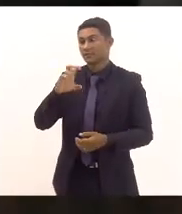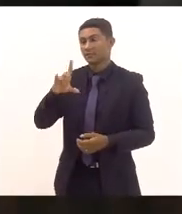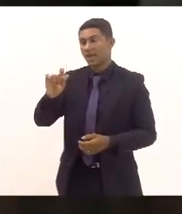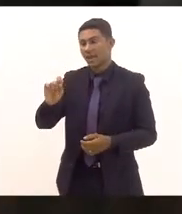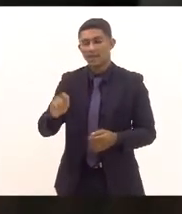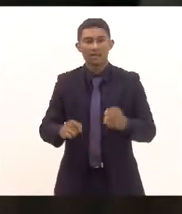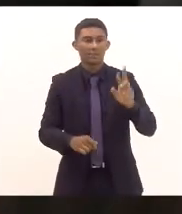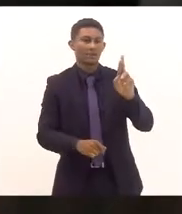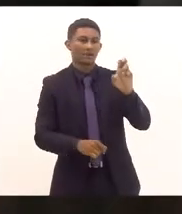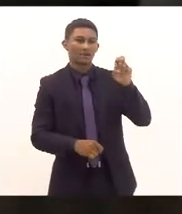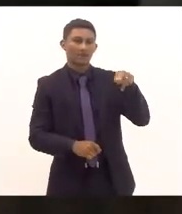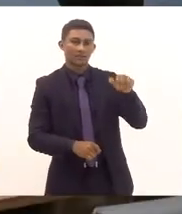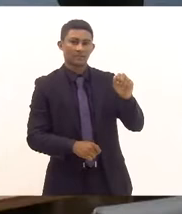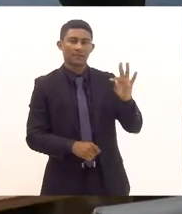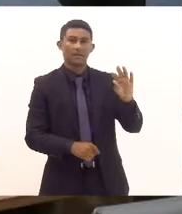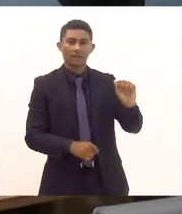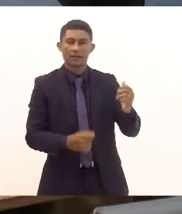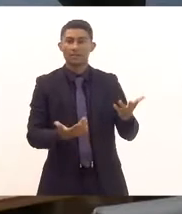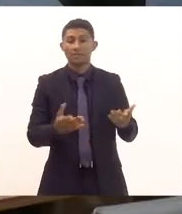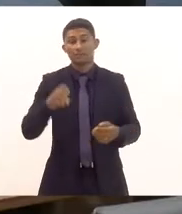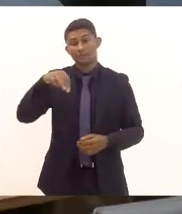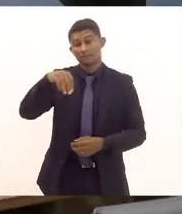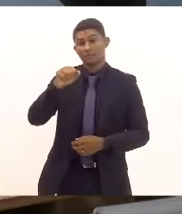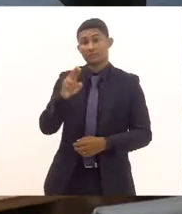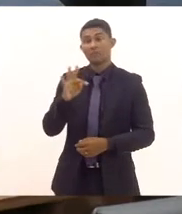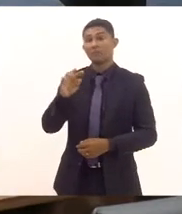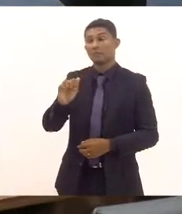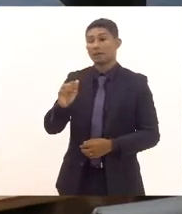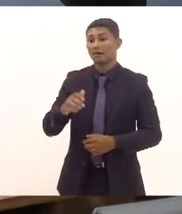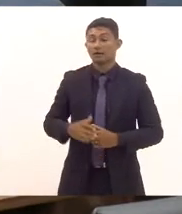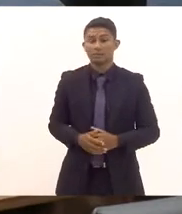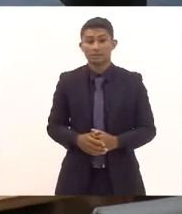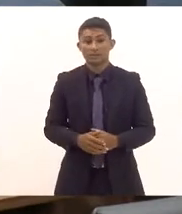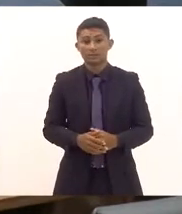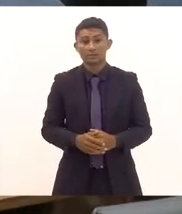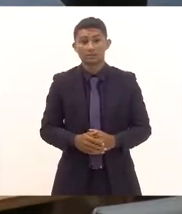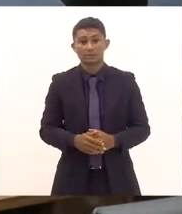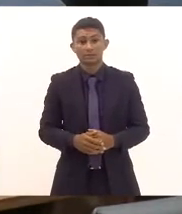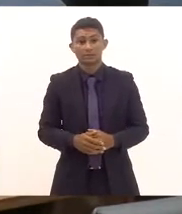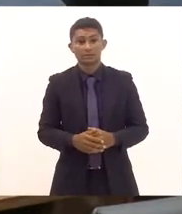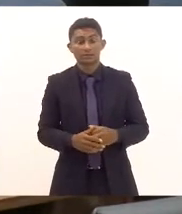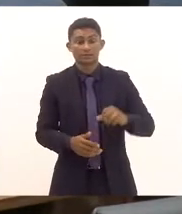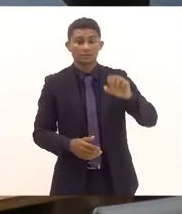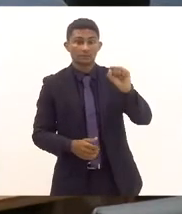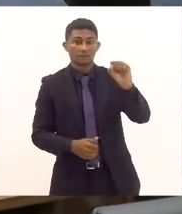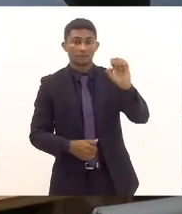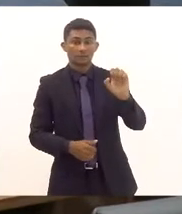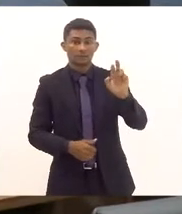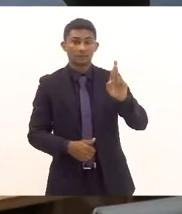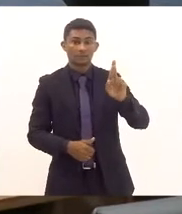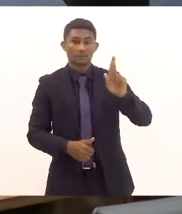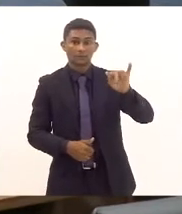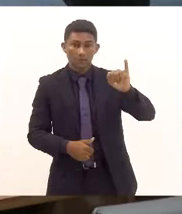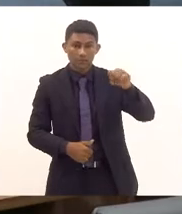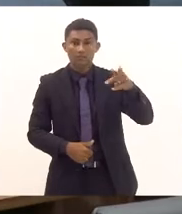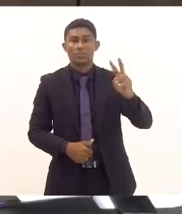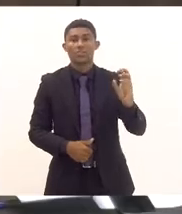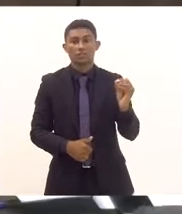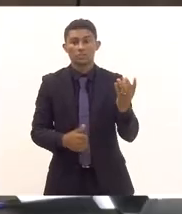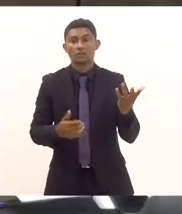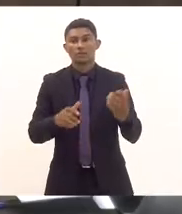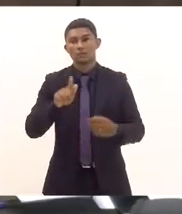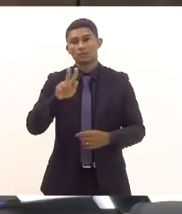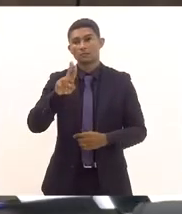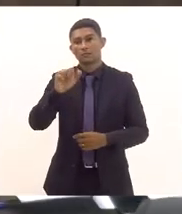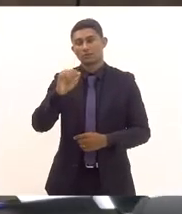sério a deputada Renata tá da Marta Deputado Dr Serginho tá do